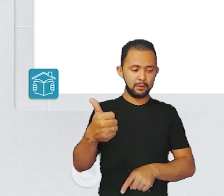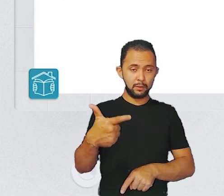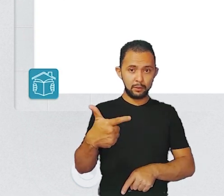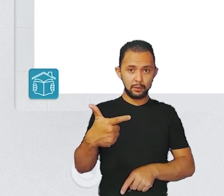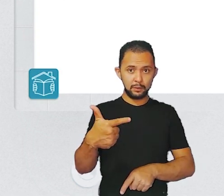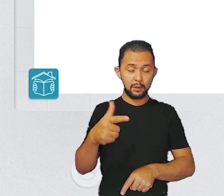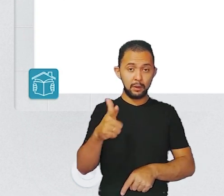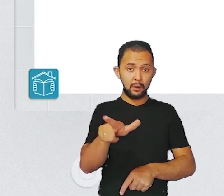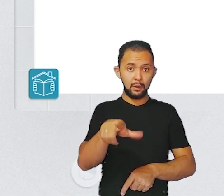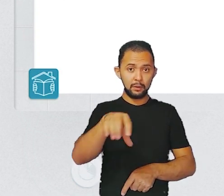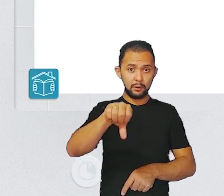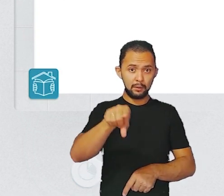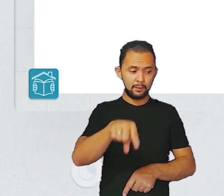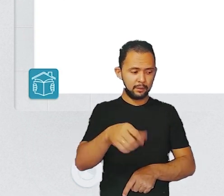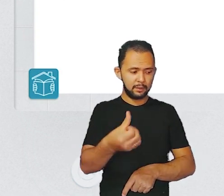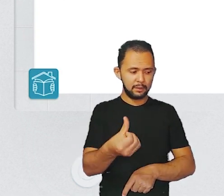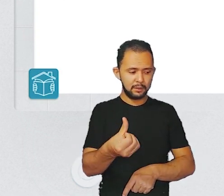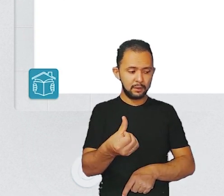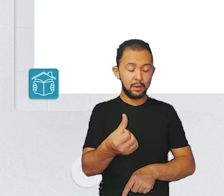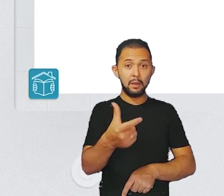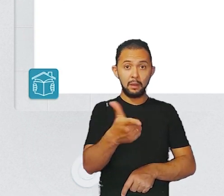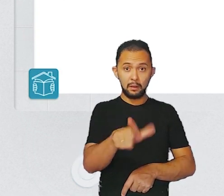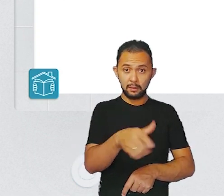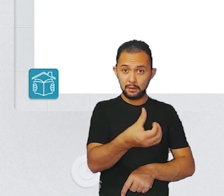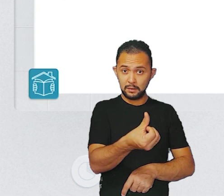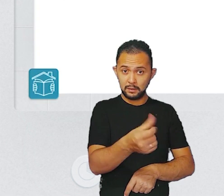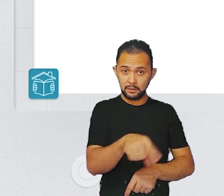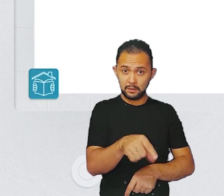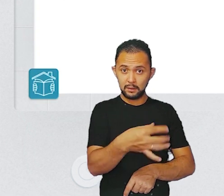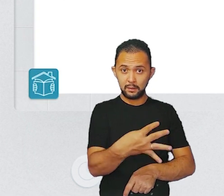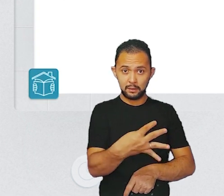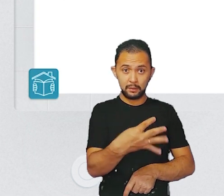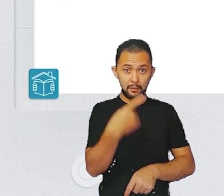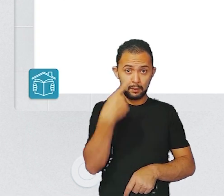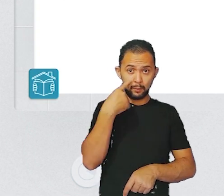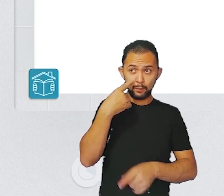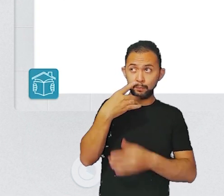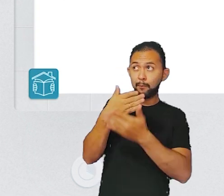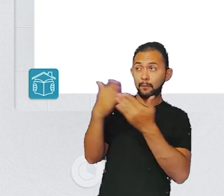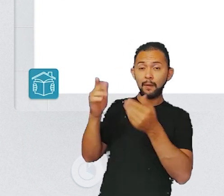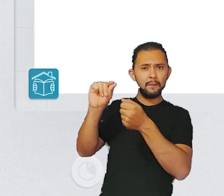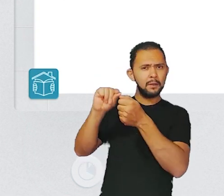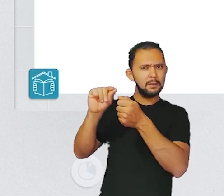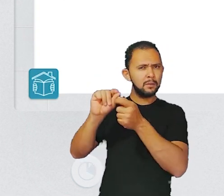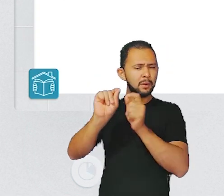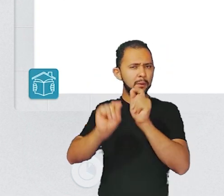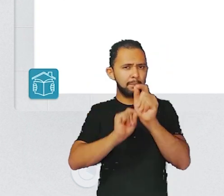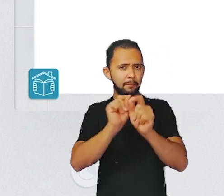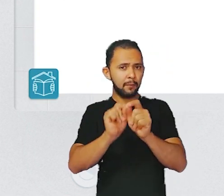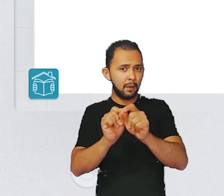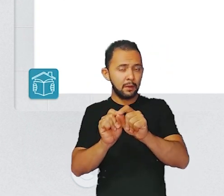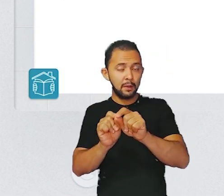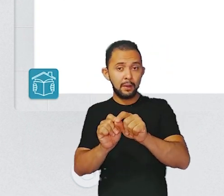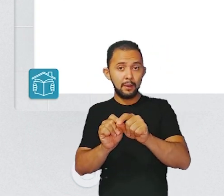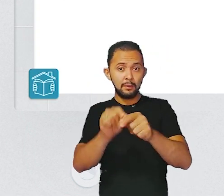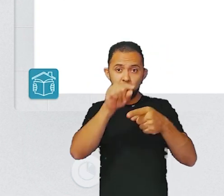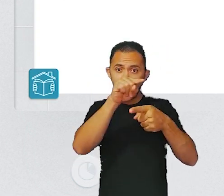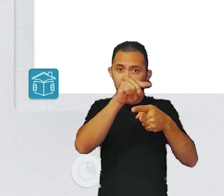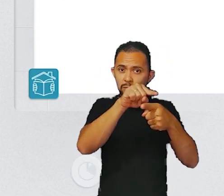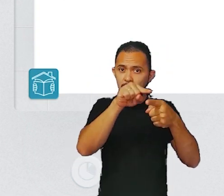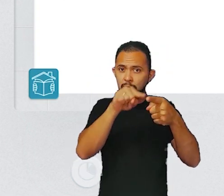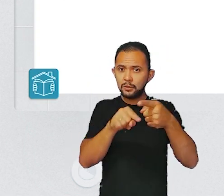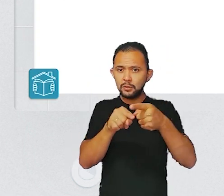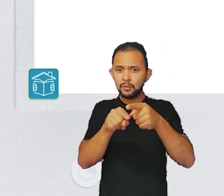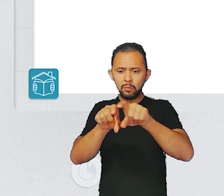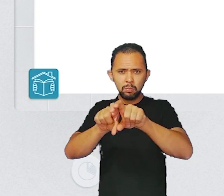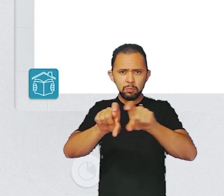respectivamente, devem ser divididas em barras menores, ó, devem ser divididas. Ó, grave isso aí,